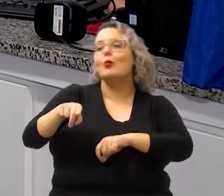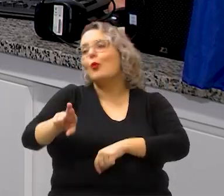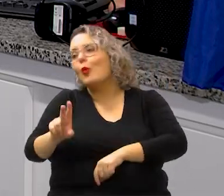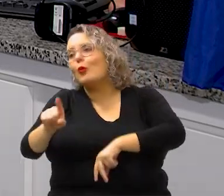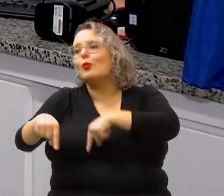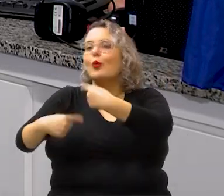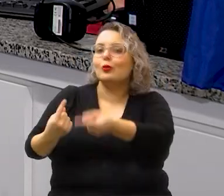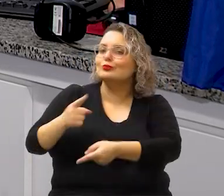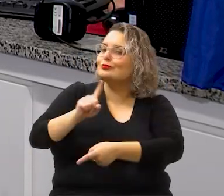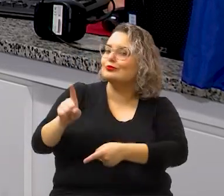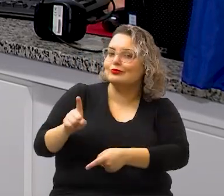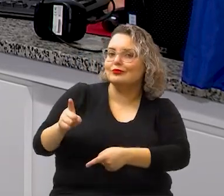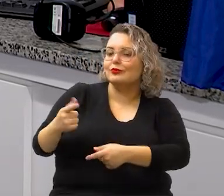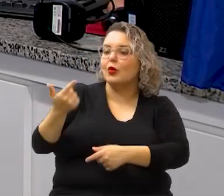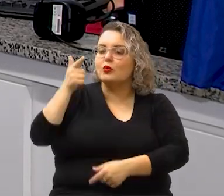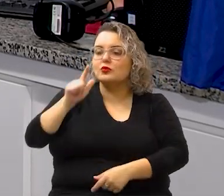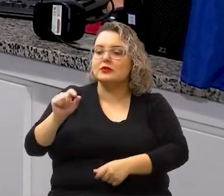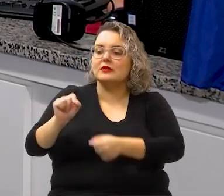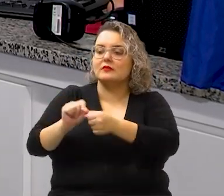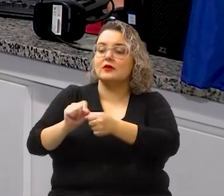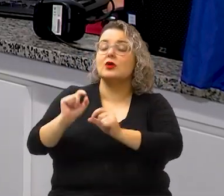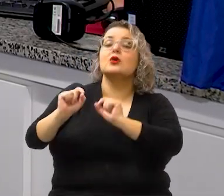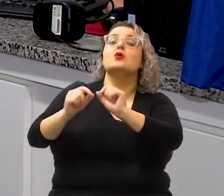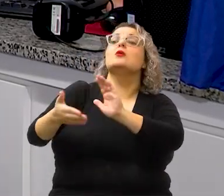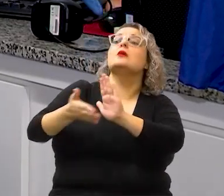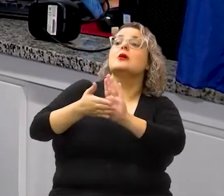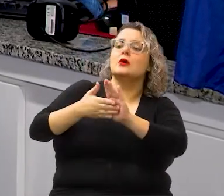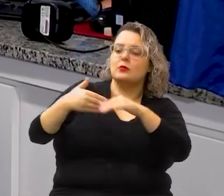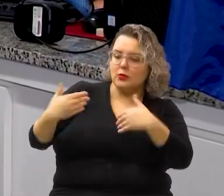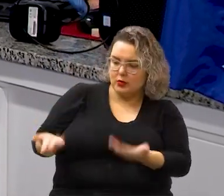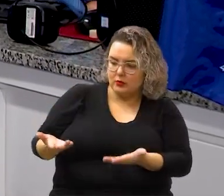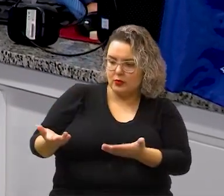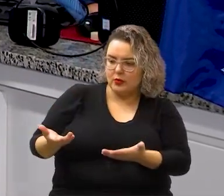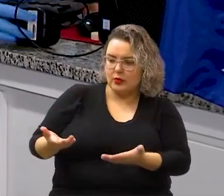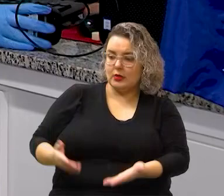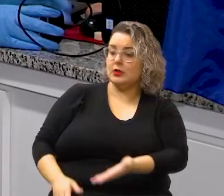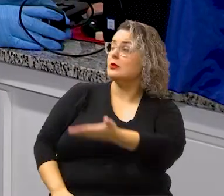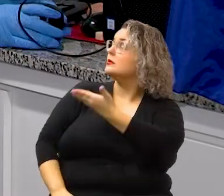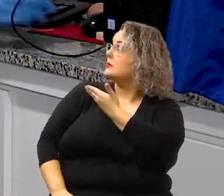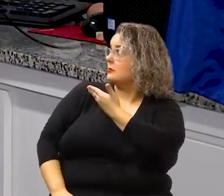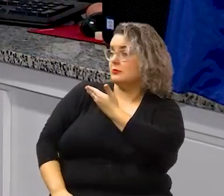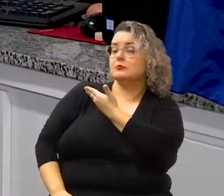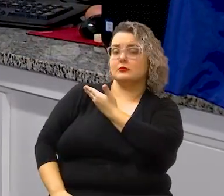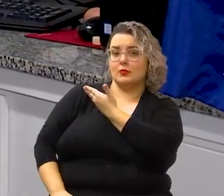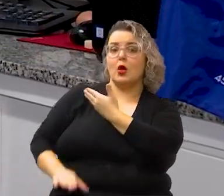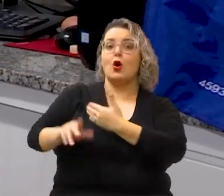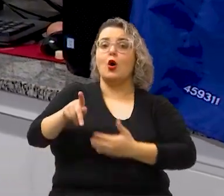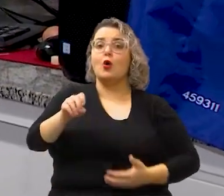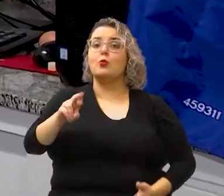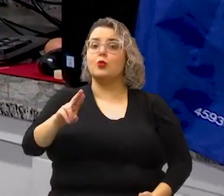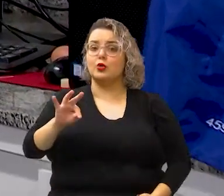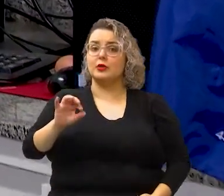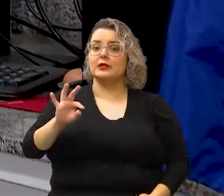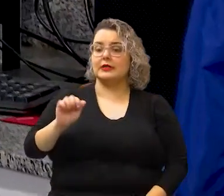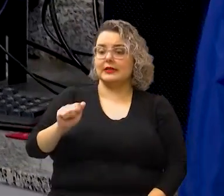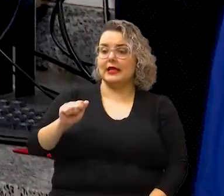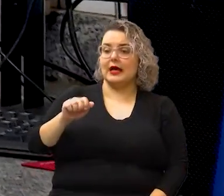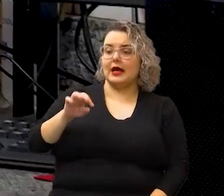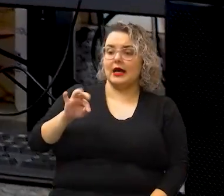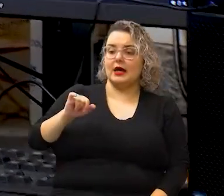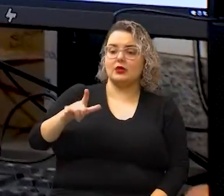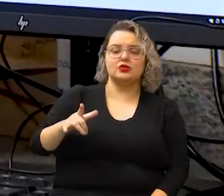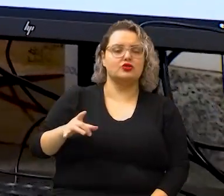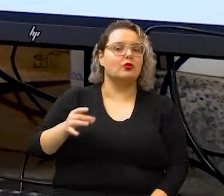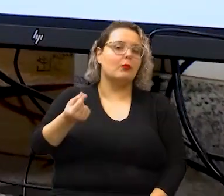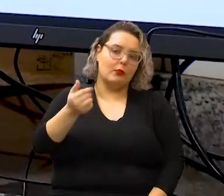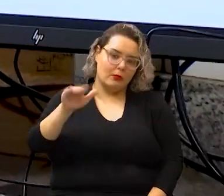ovo não seja demonstrativo para o lote. Então, o que a gente propôs? Através desse sensor químico portátil, tá? Que ele é de baixo